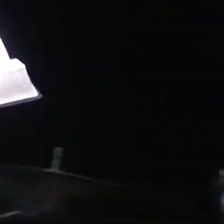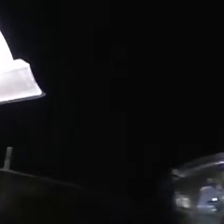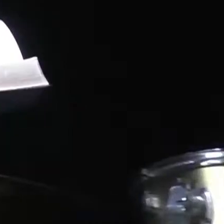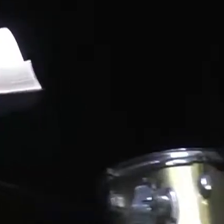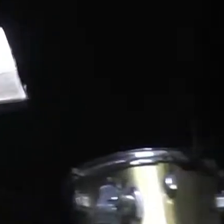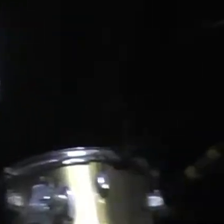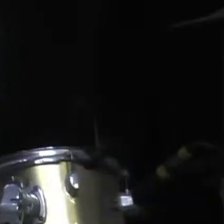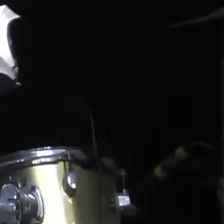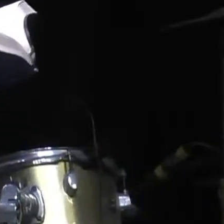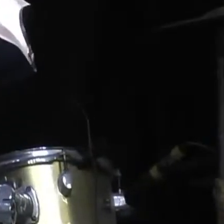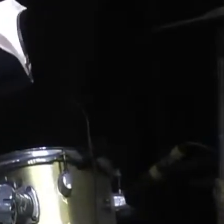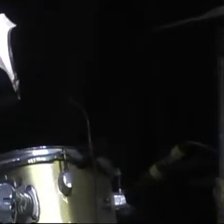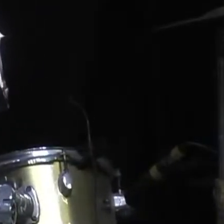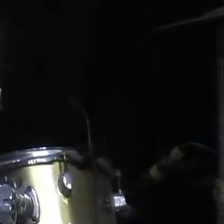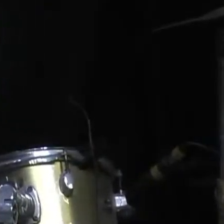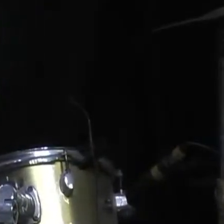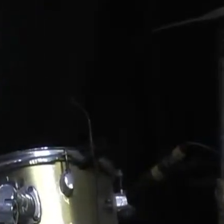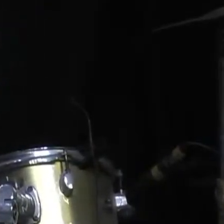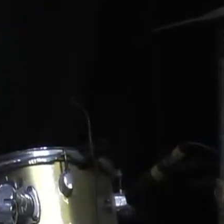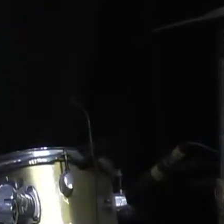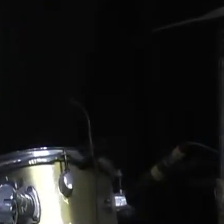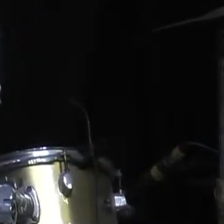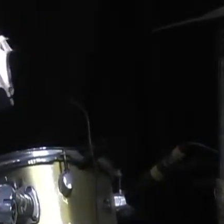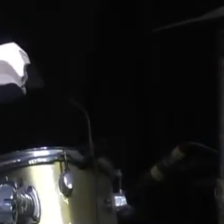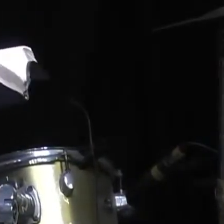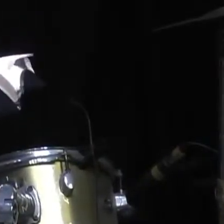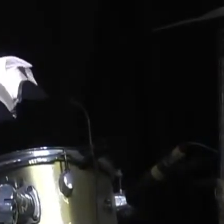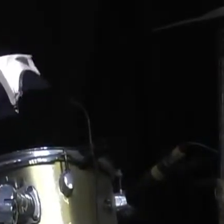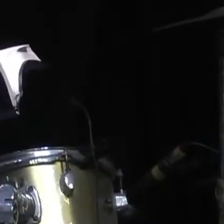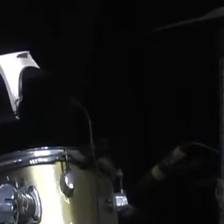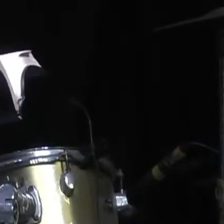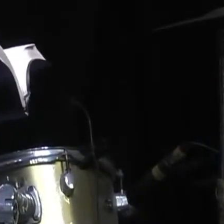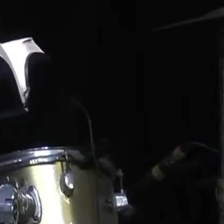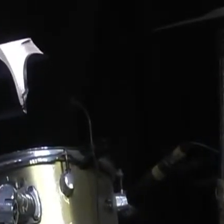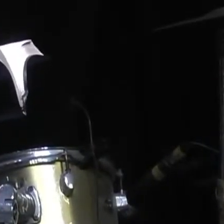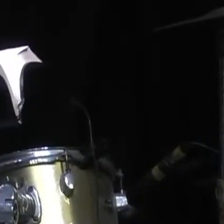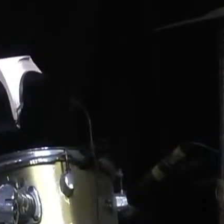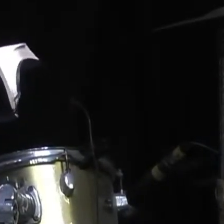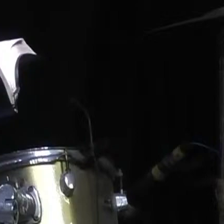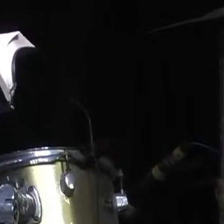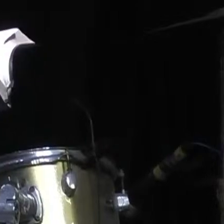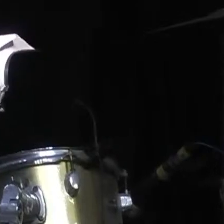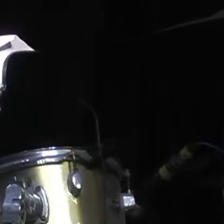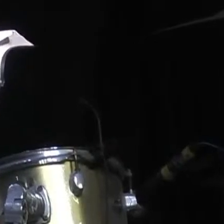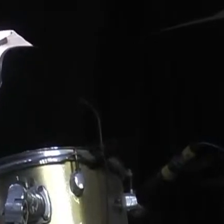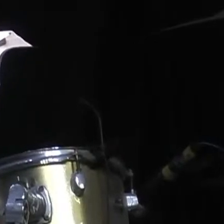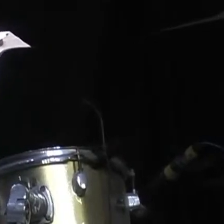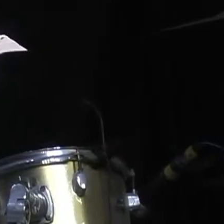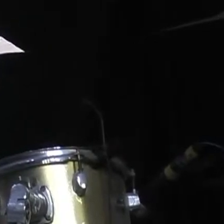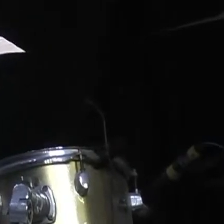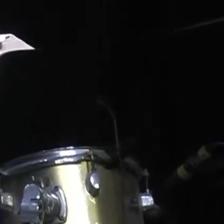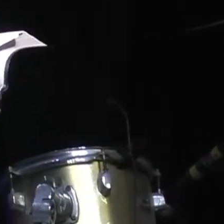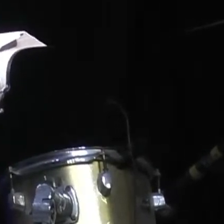conhecer. O problema é teu, não é meu. Ame.